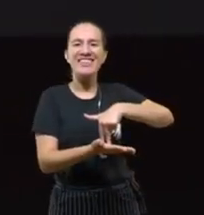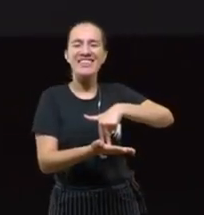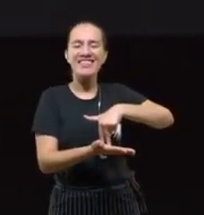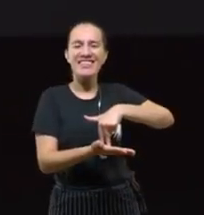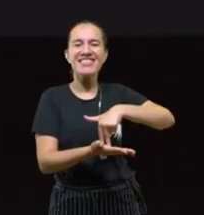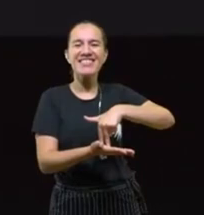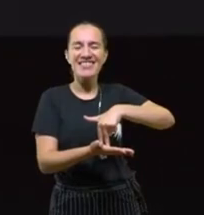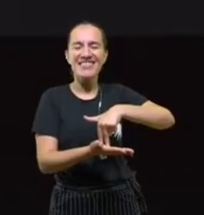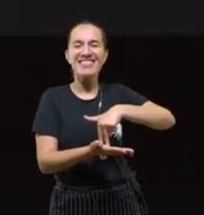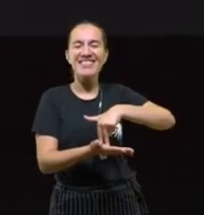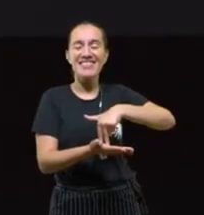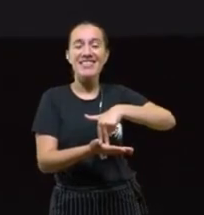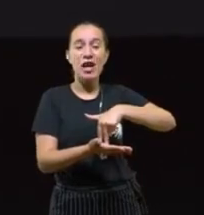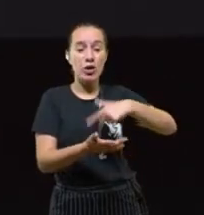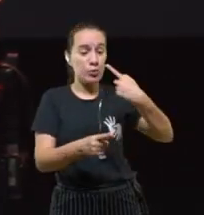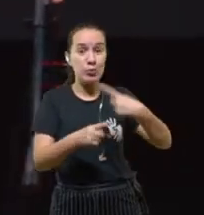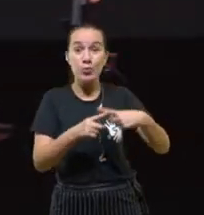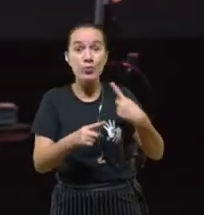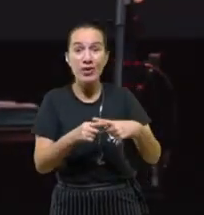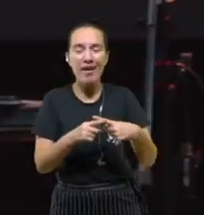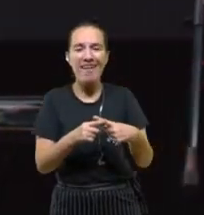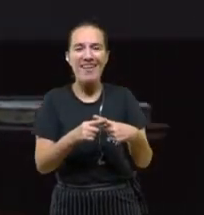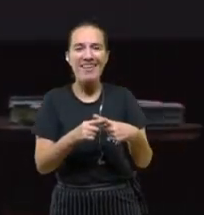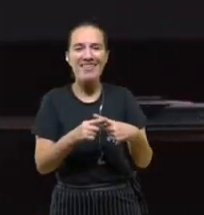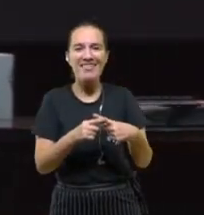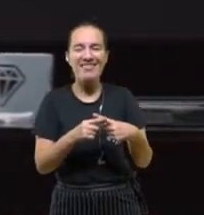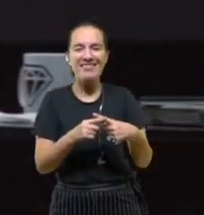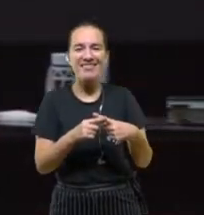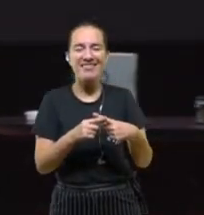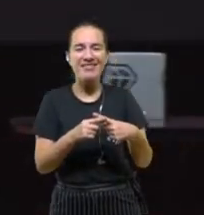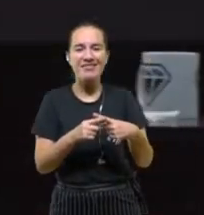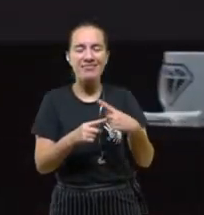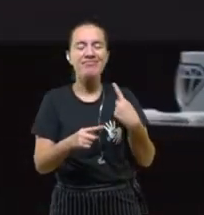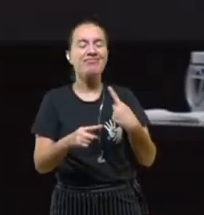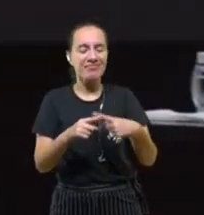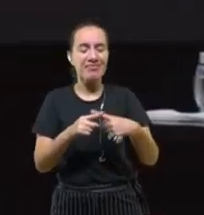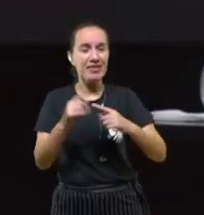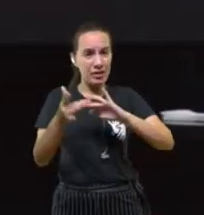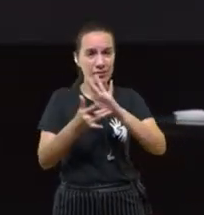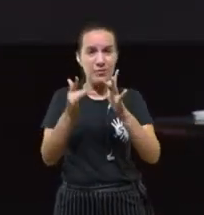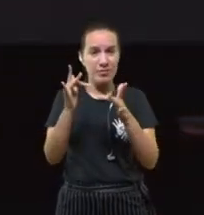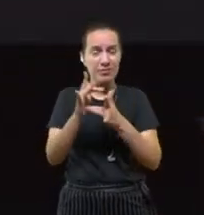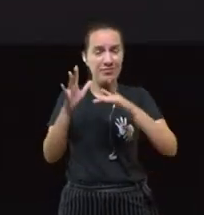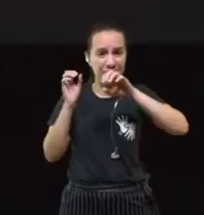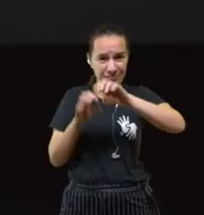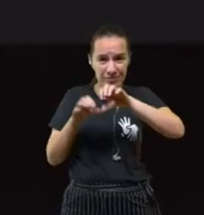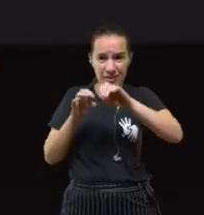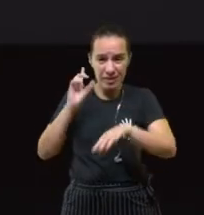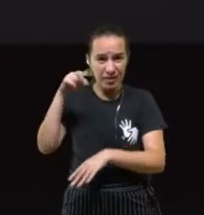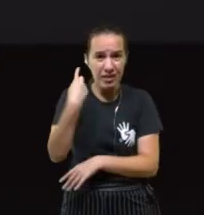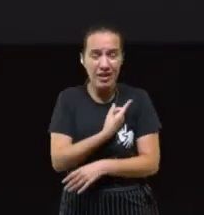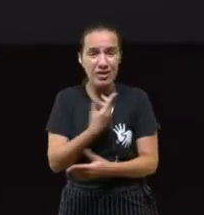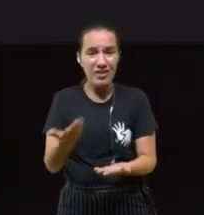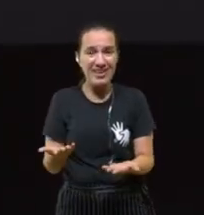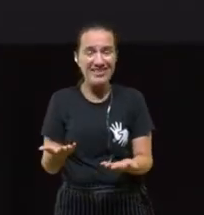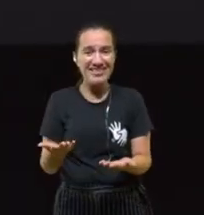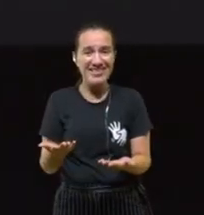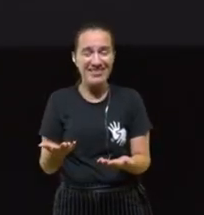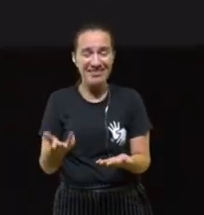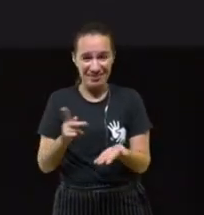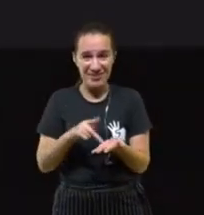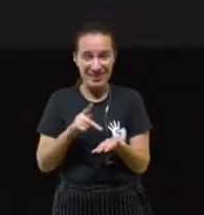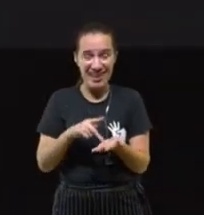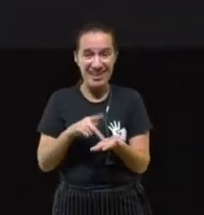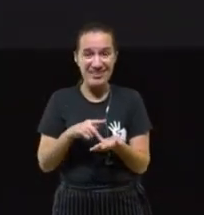Porque na oração, né, eles falou, ó, Jesus nos ensina a orar. E ele